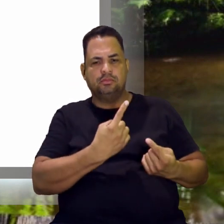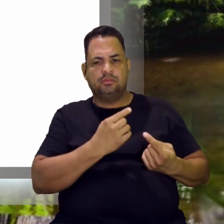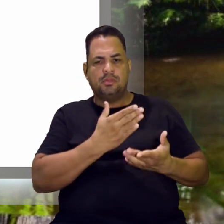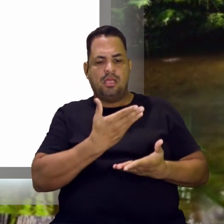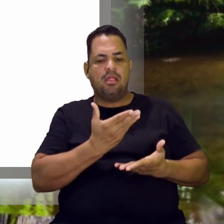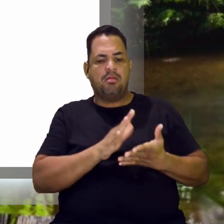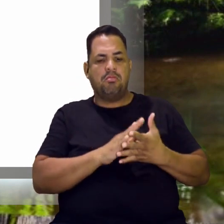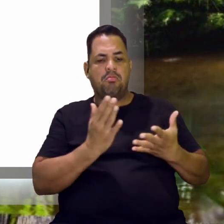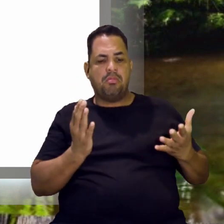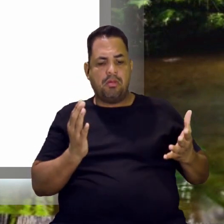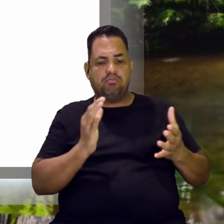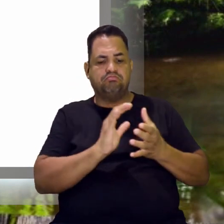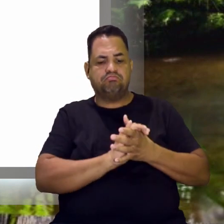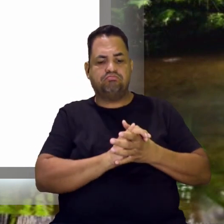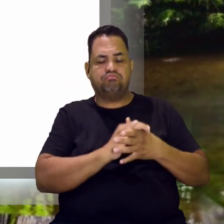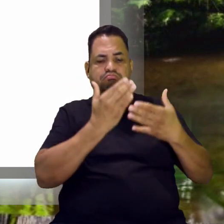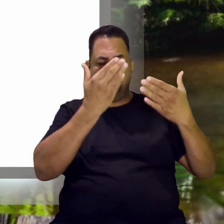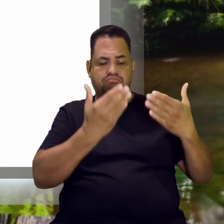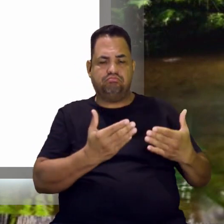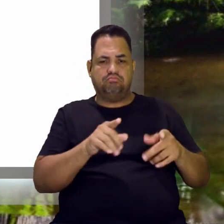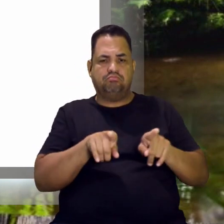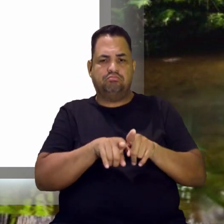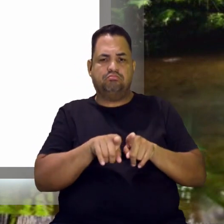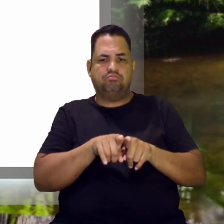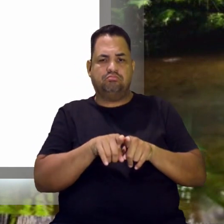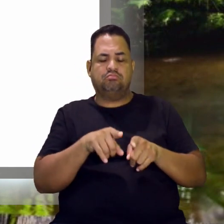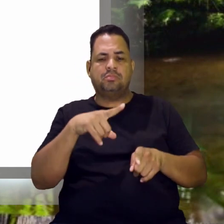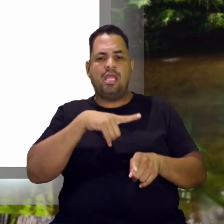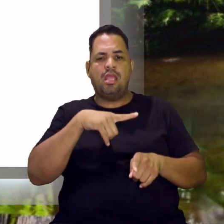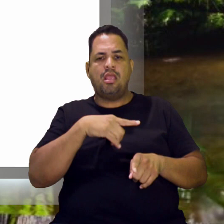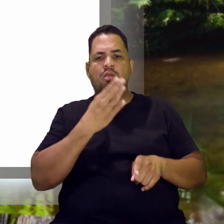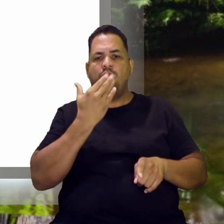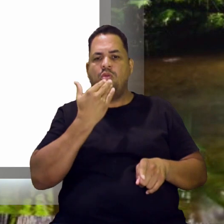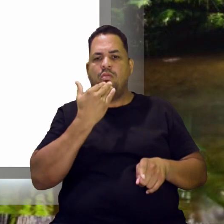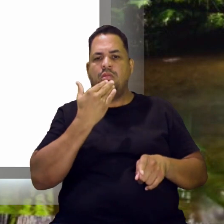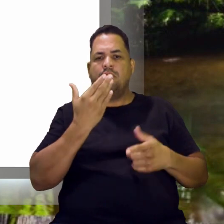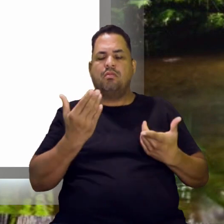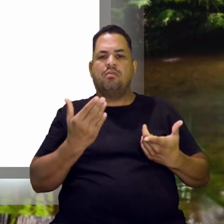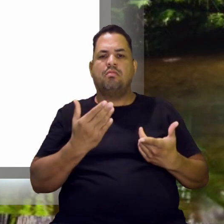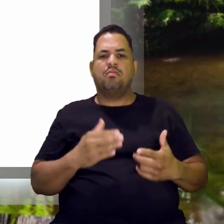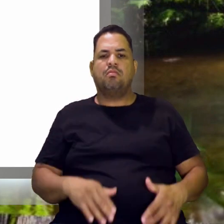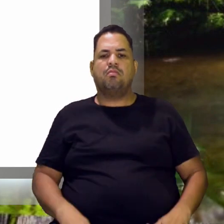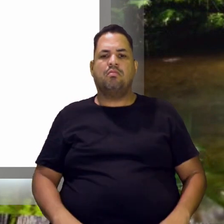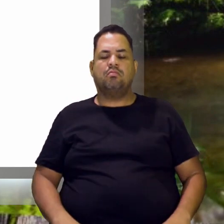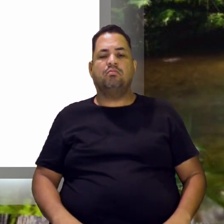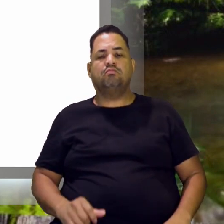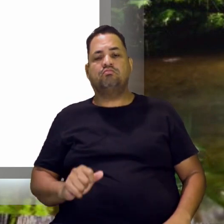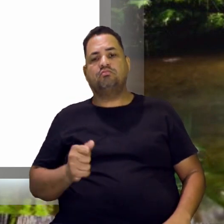meu parceiro se alimenta, automaticamente, se tiver comida, né,